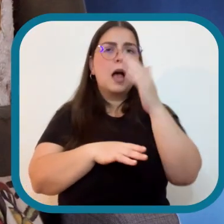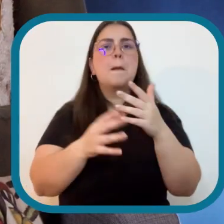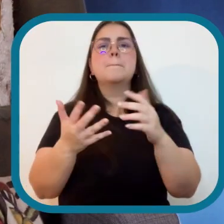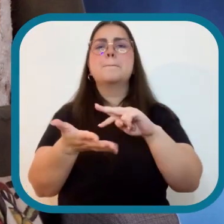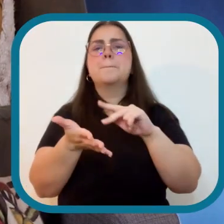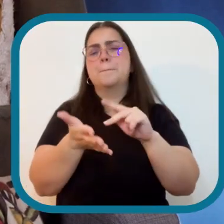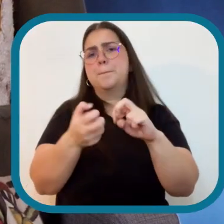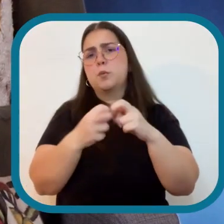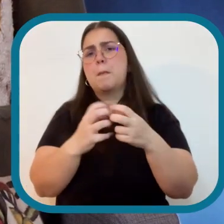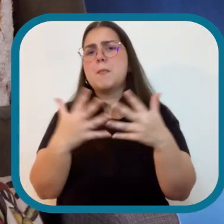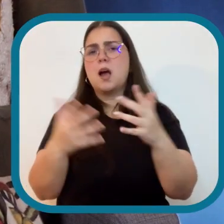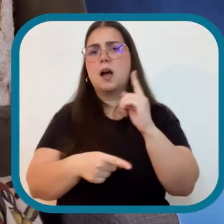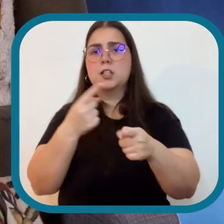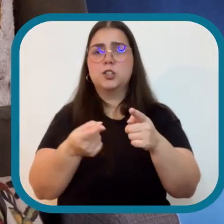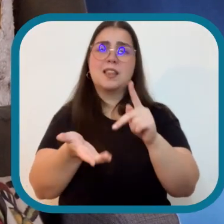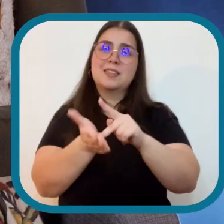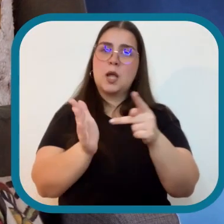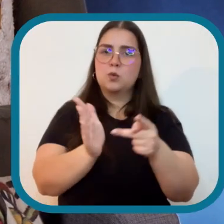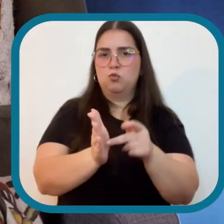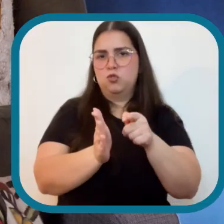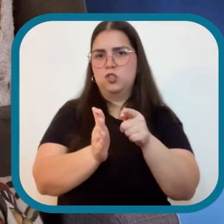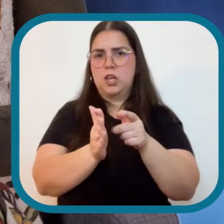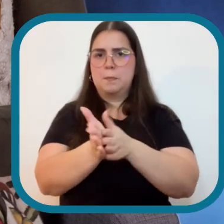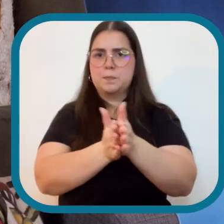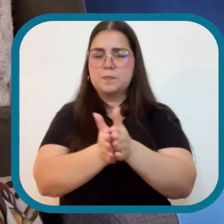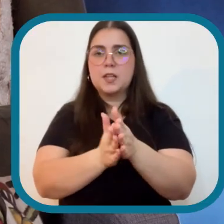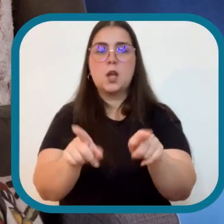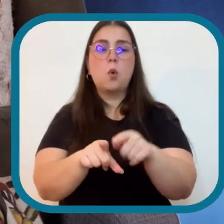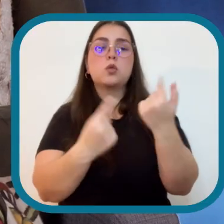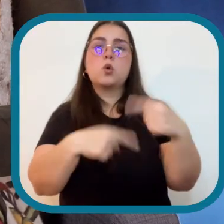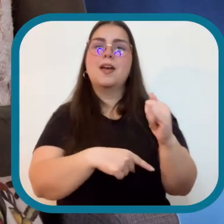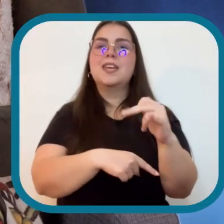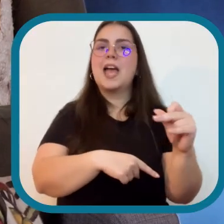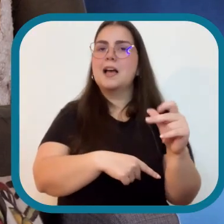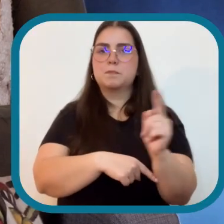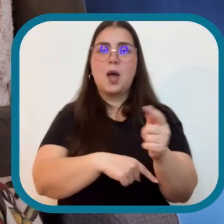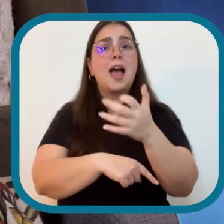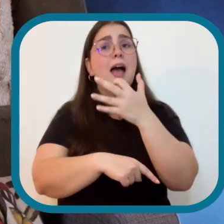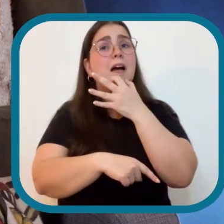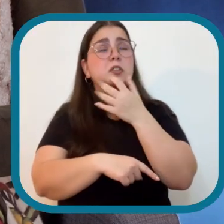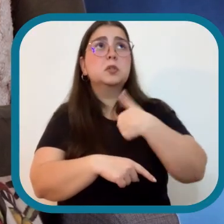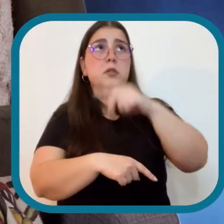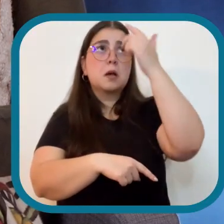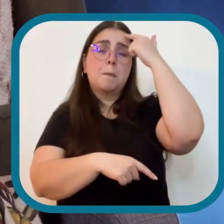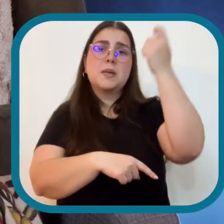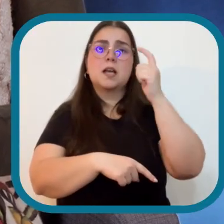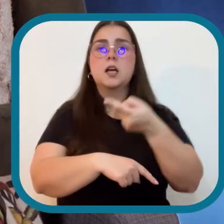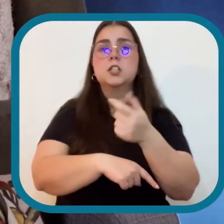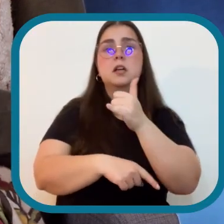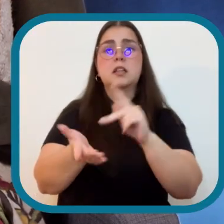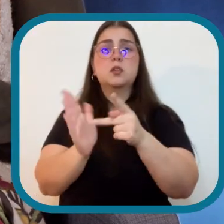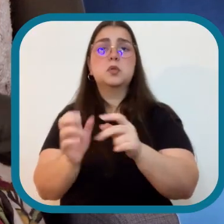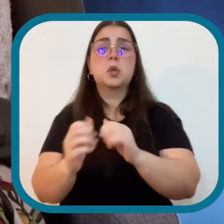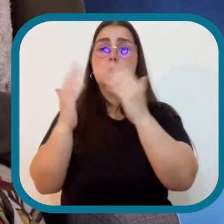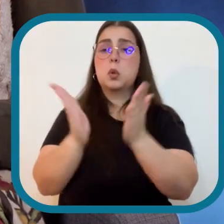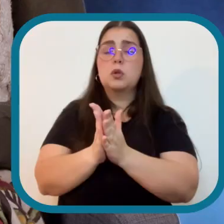a utilização das tecnologias digitais, não propriamente da inteligência artificial, a não ser que consideremos que todas as tecnologias